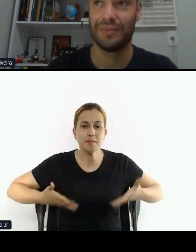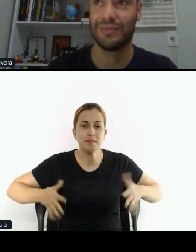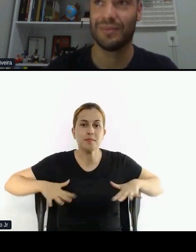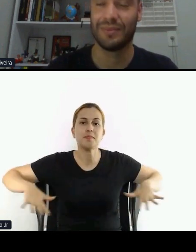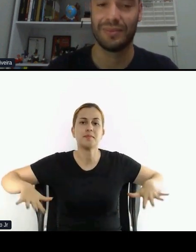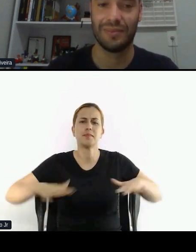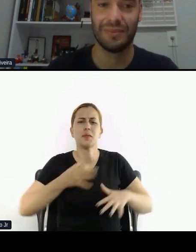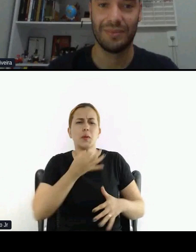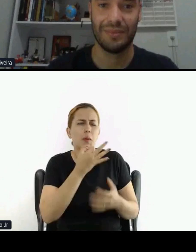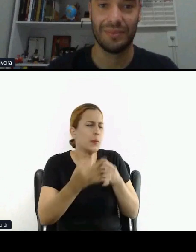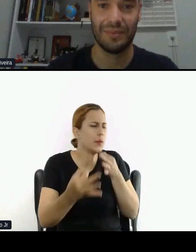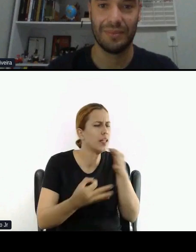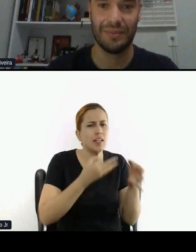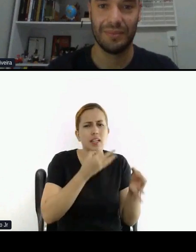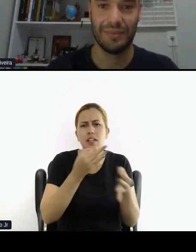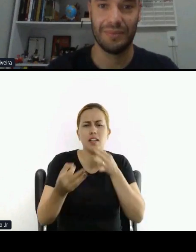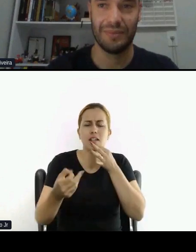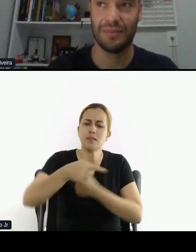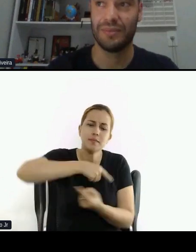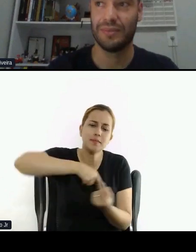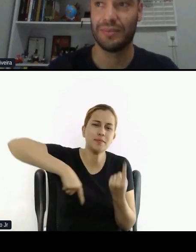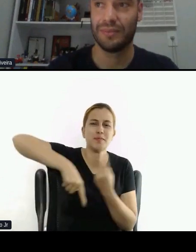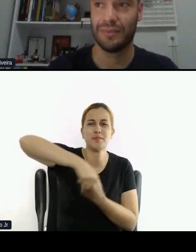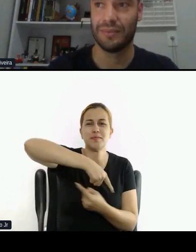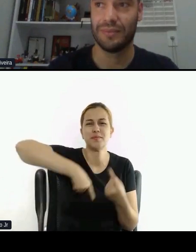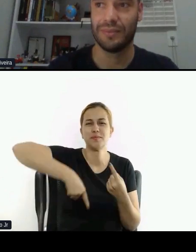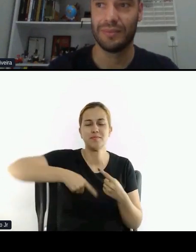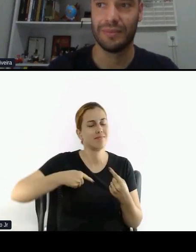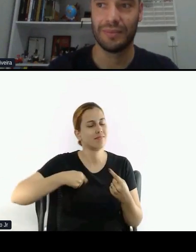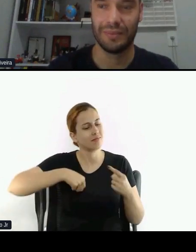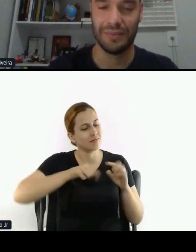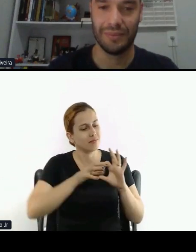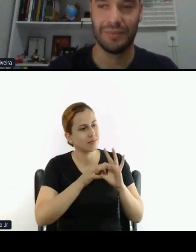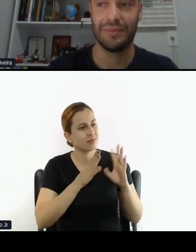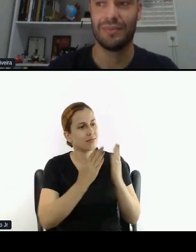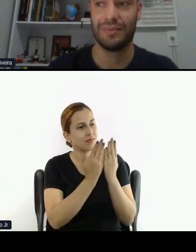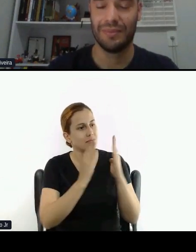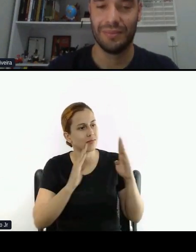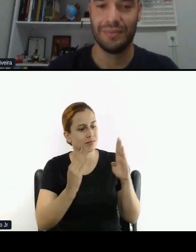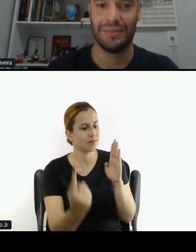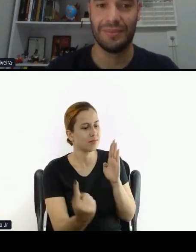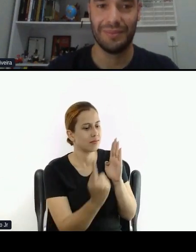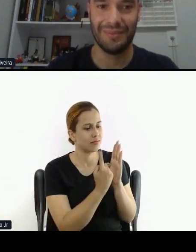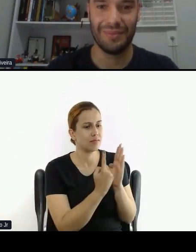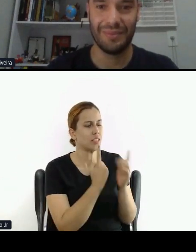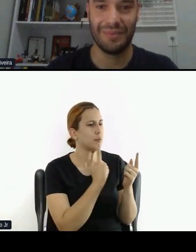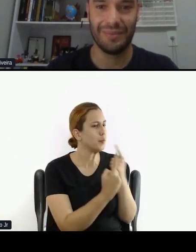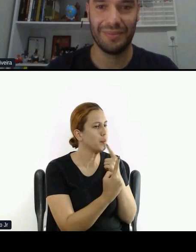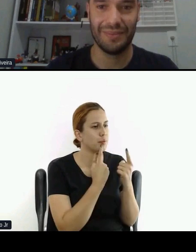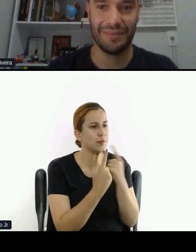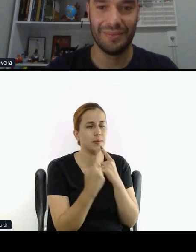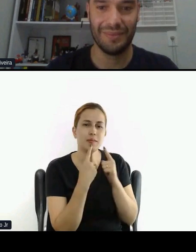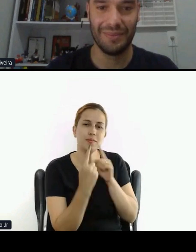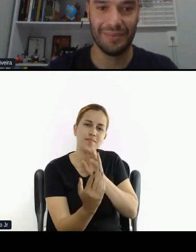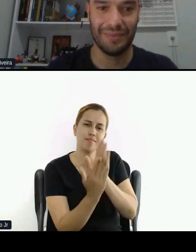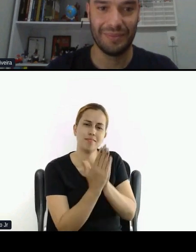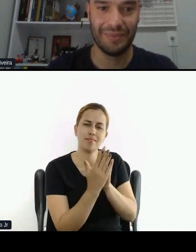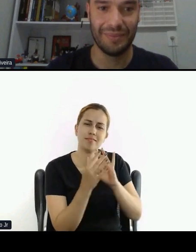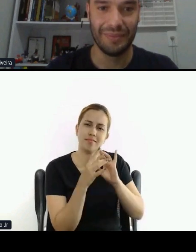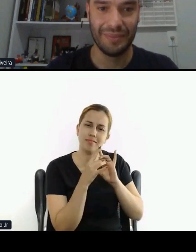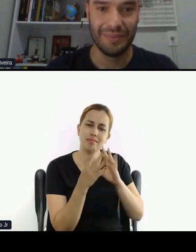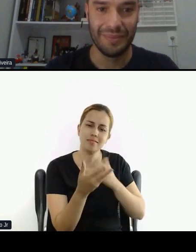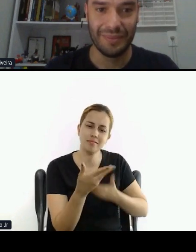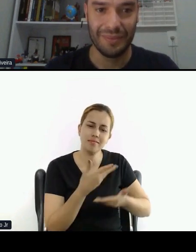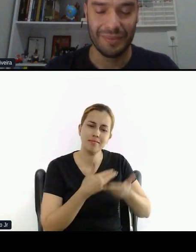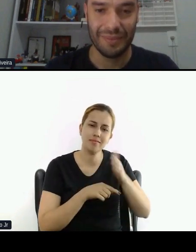opinião, essa participação. E estamos abertos aí para, em outras oportunidades, também poder contribuir com